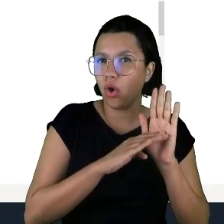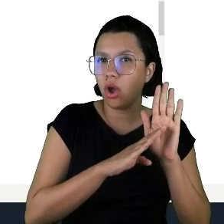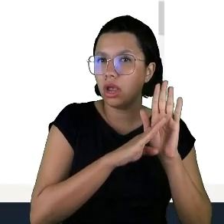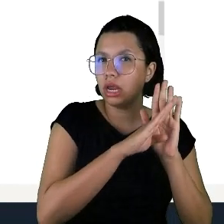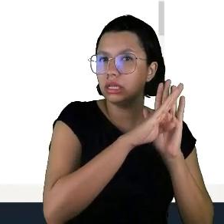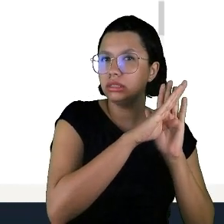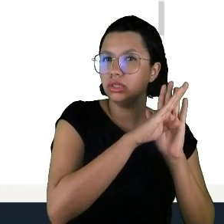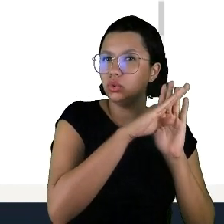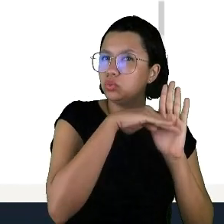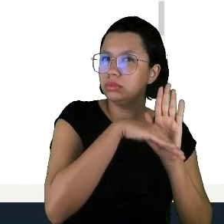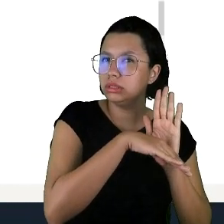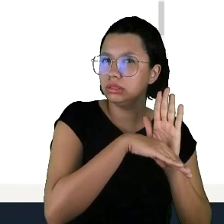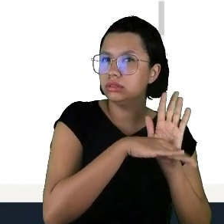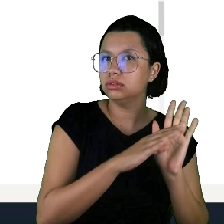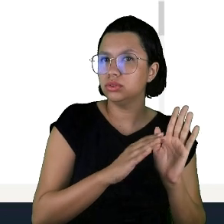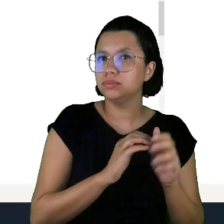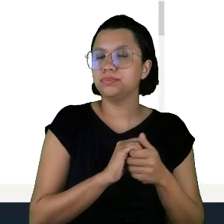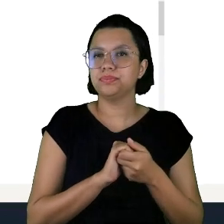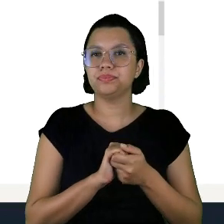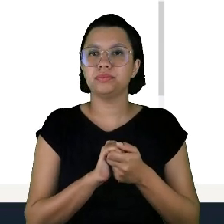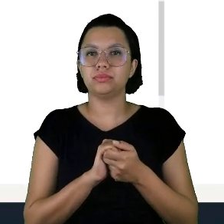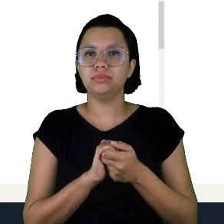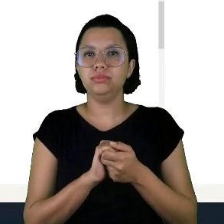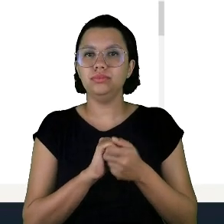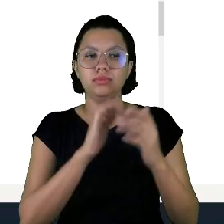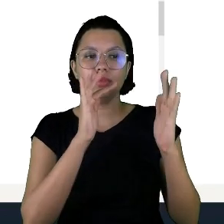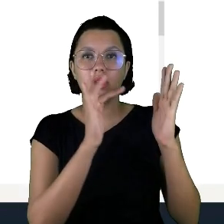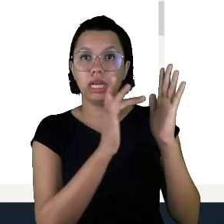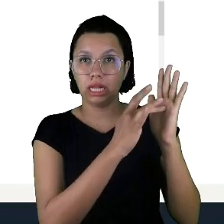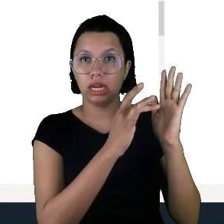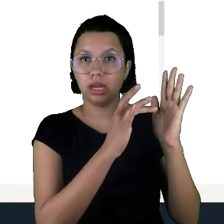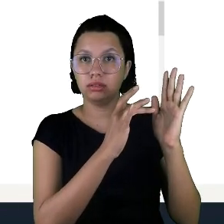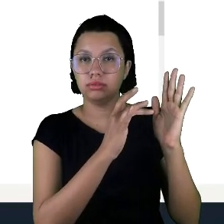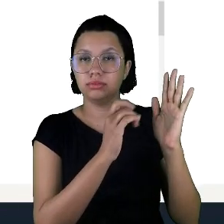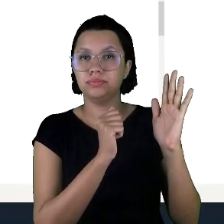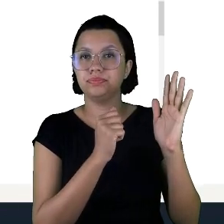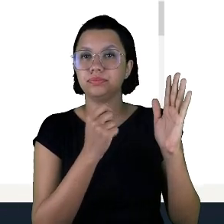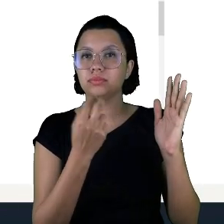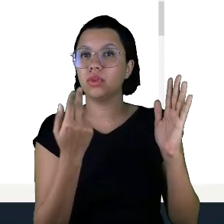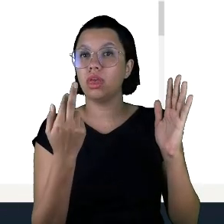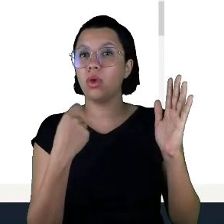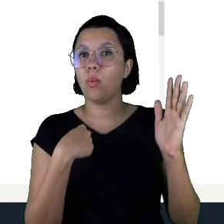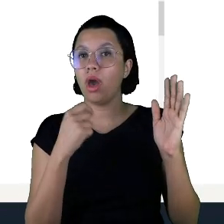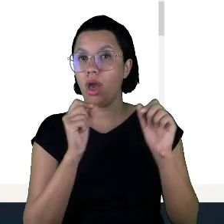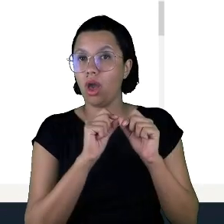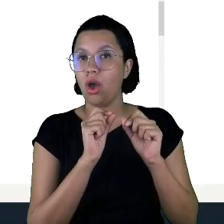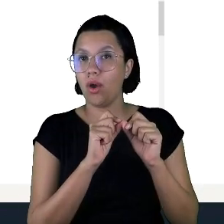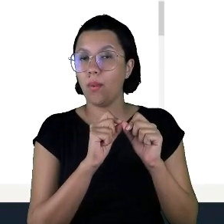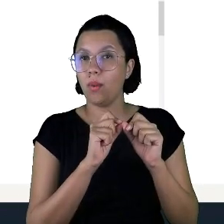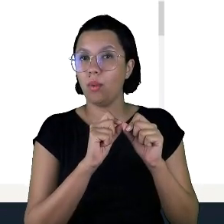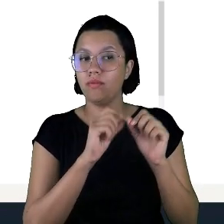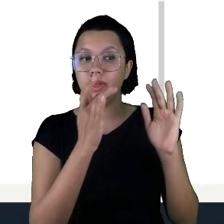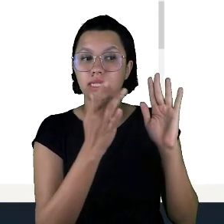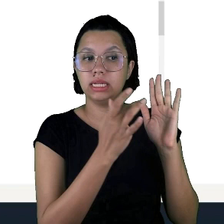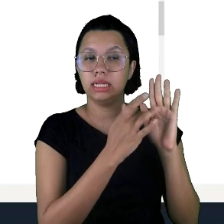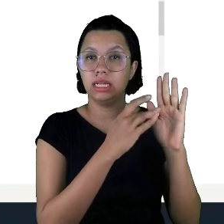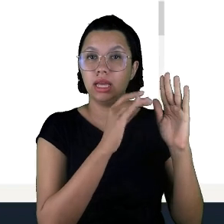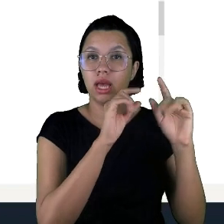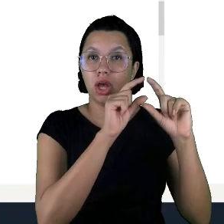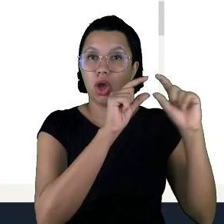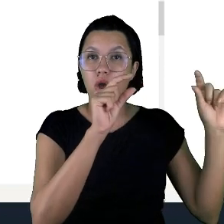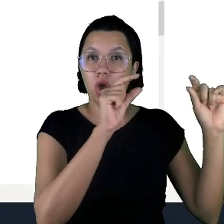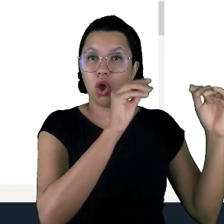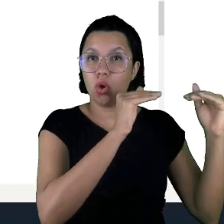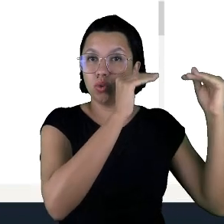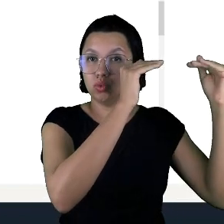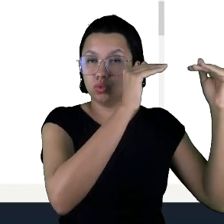ordenar, né, por ordem crescente ou decrescente aqui. Clicando só como eu fiz, clicando aqui no